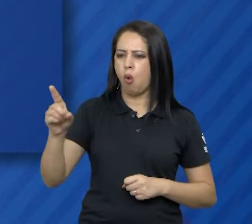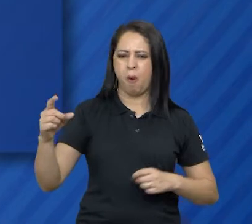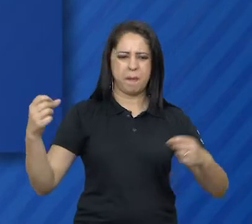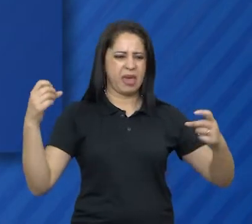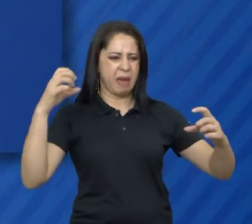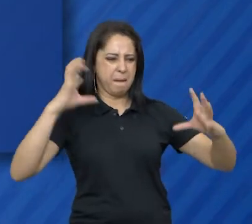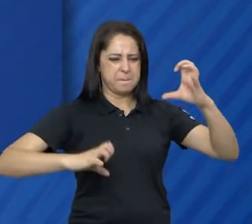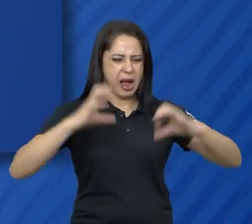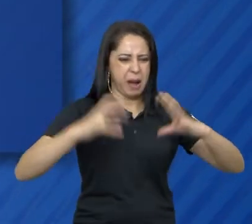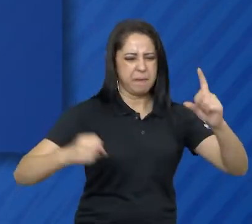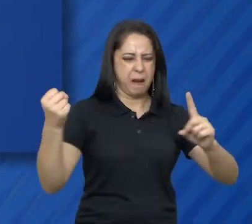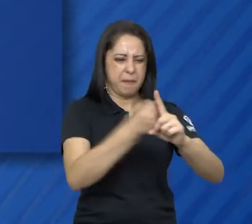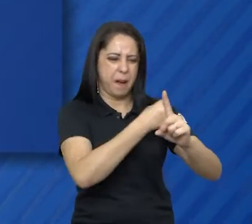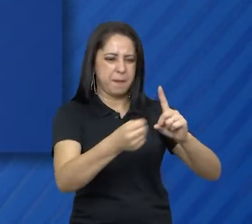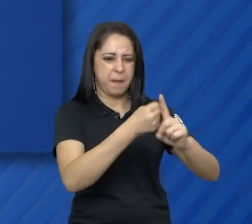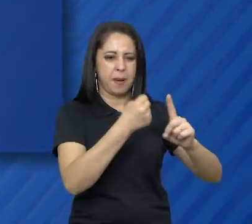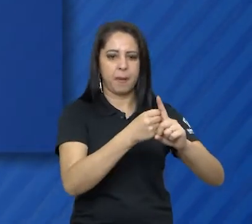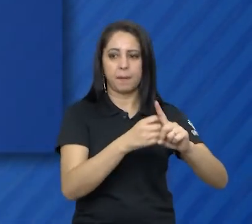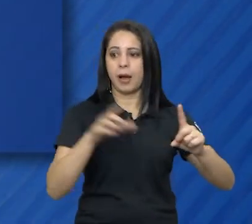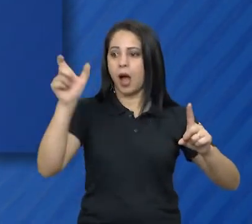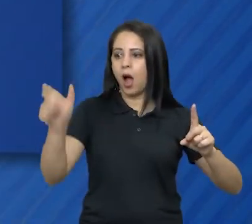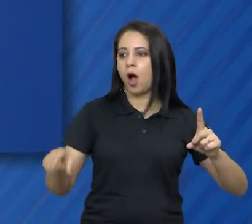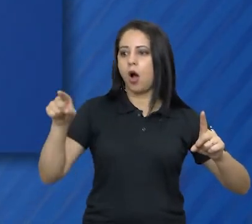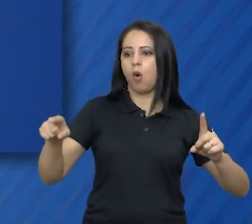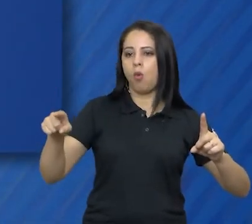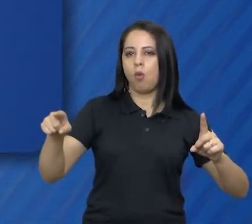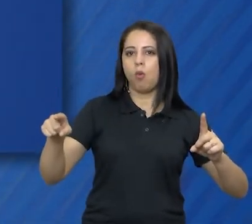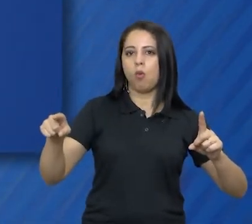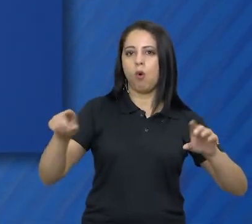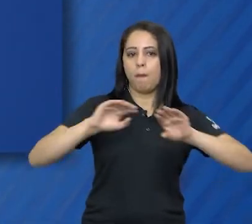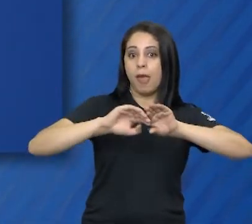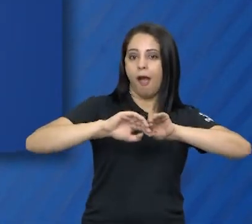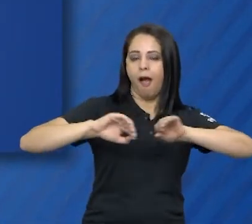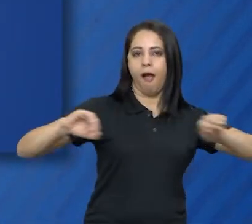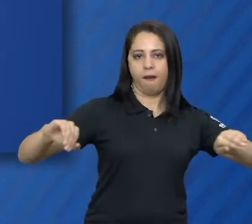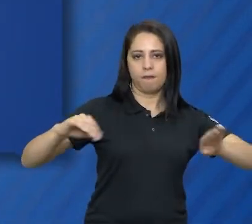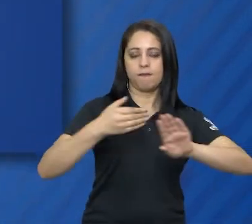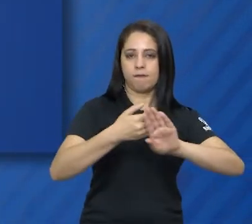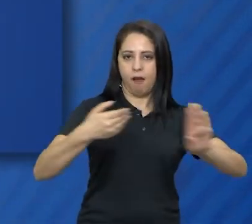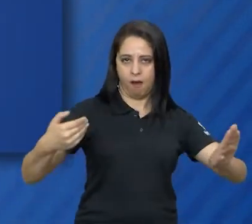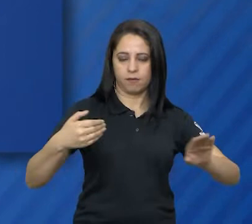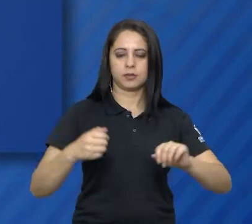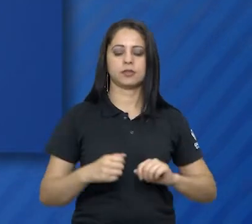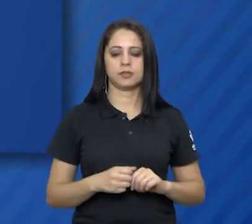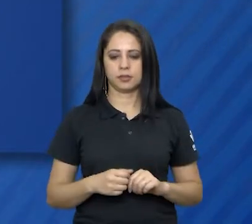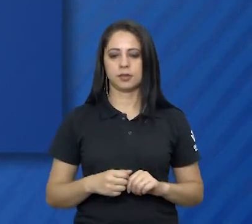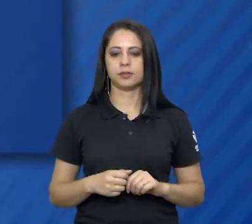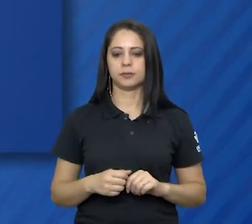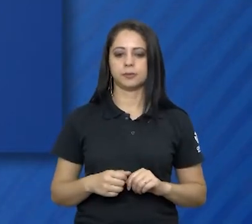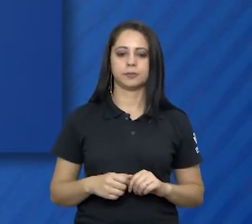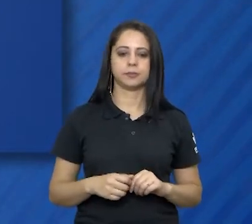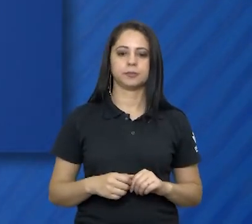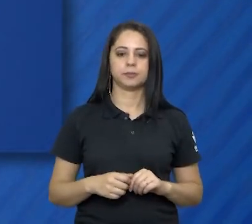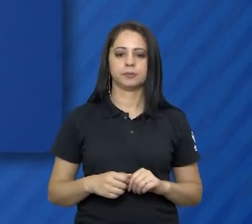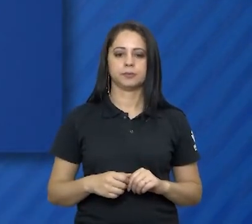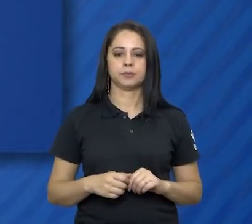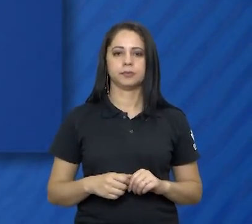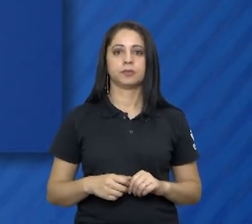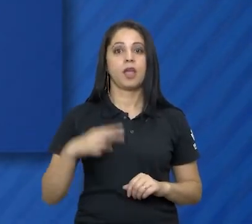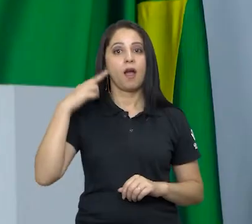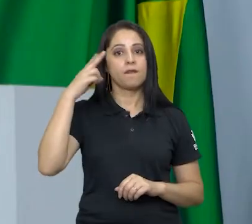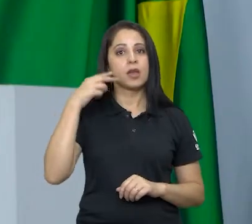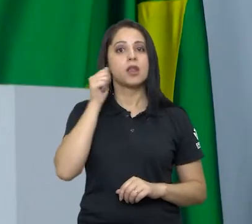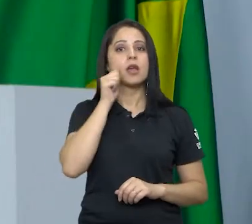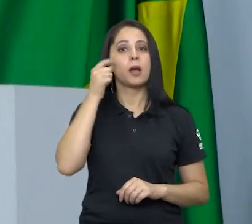convivência com a mulher em casos de risco elevado à integridade física da vítima ou se há risco de violência